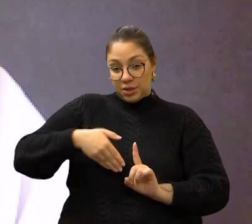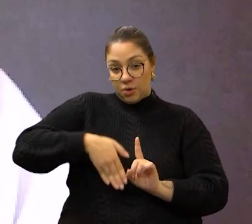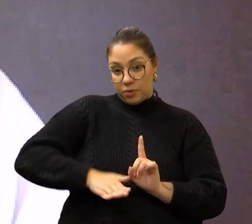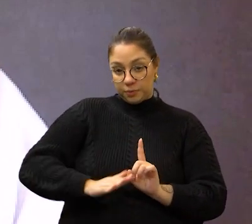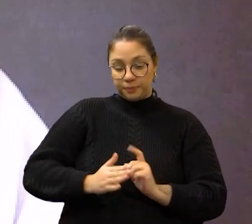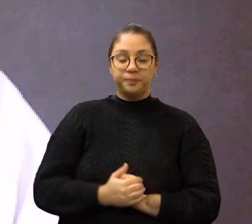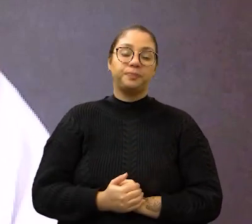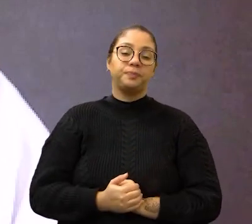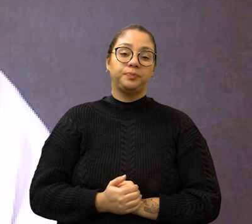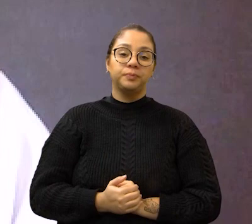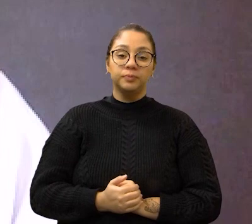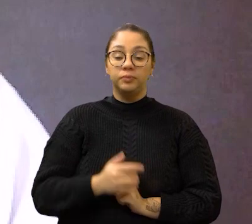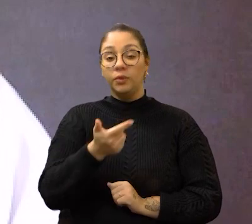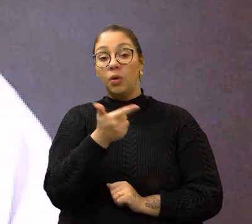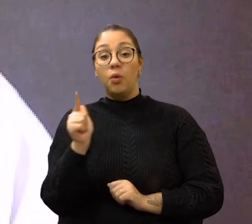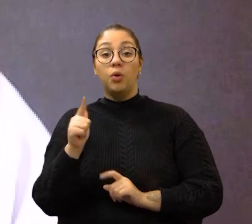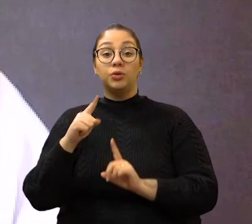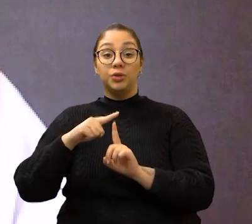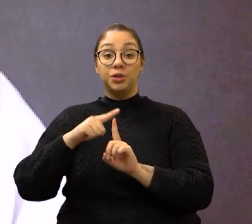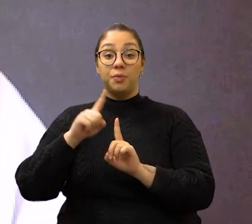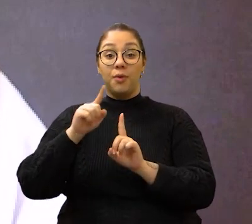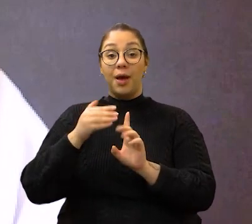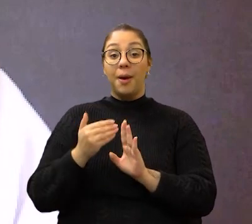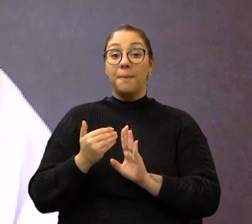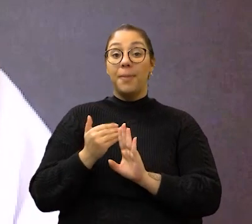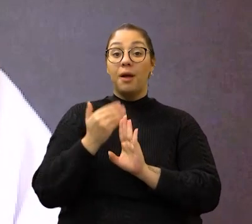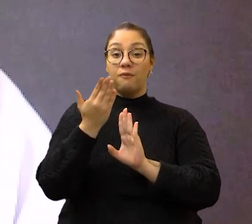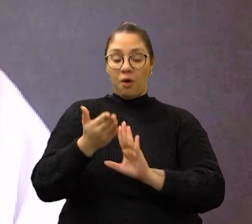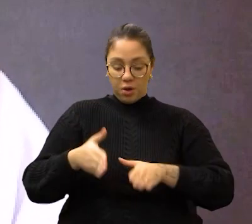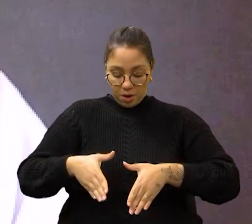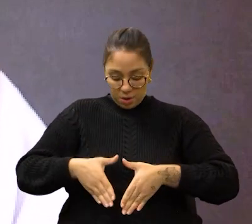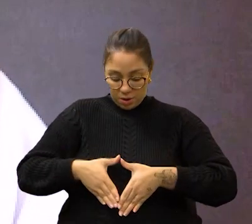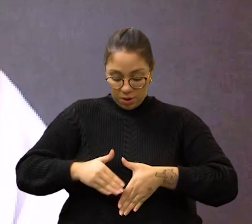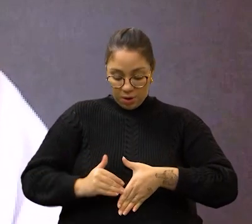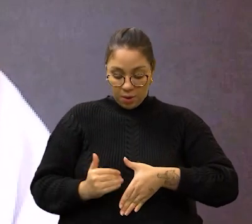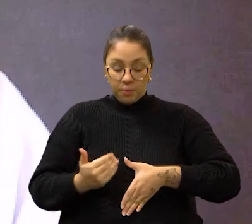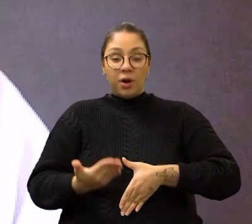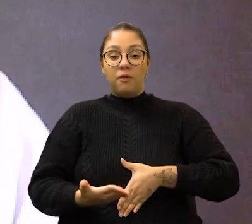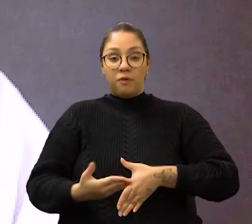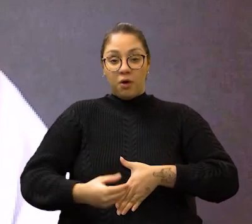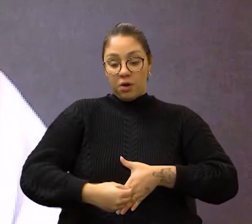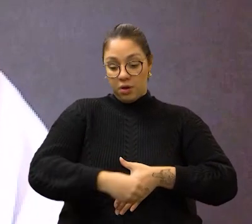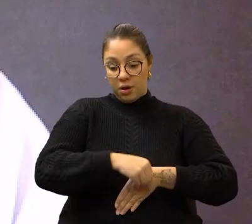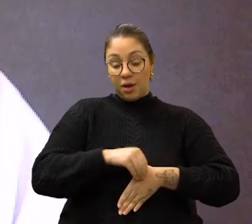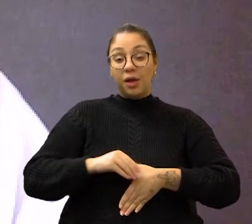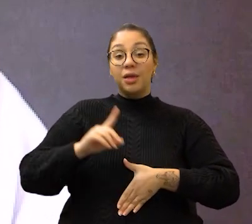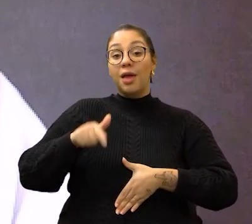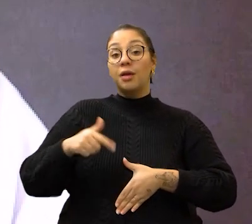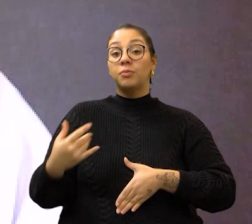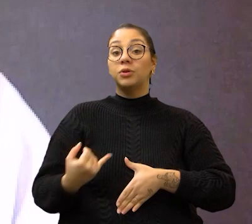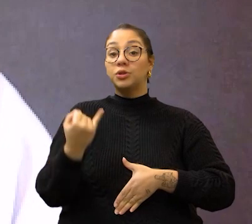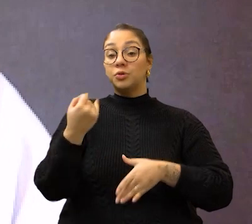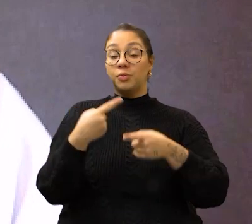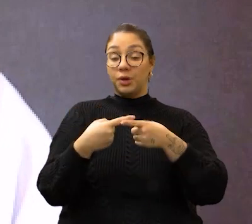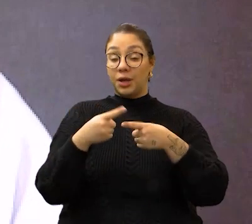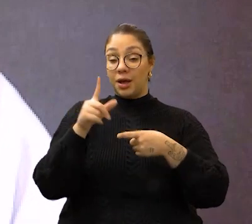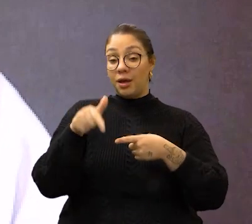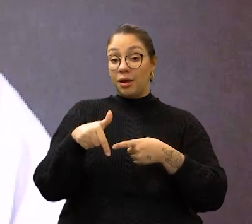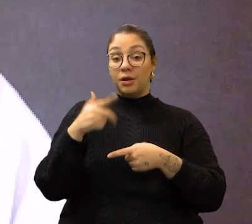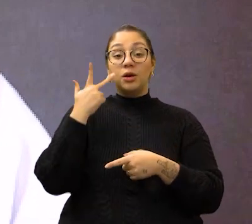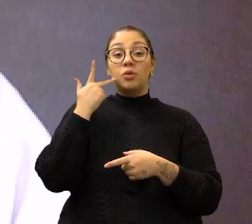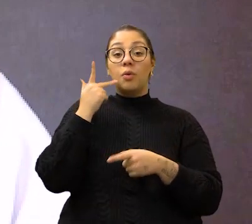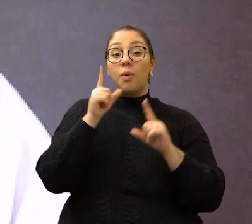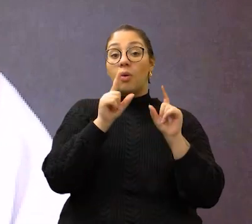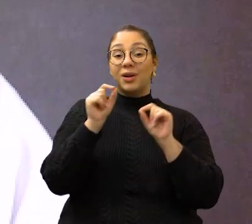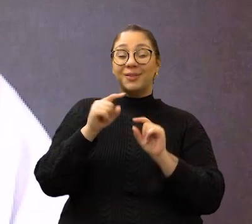Existem outros tipos que crescem para fora do útero e isso se torna algo importante porque eles costumam ser os